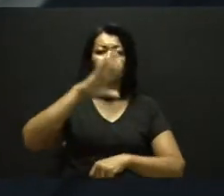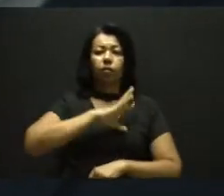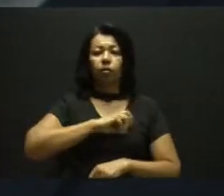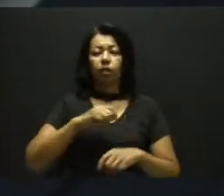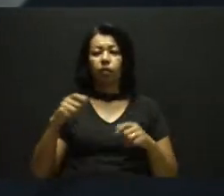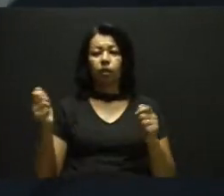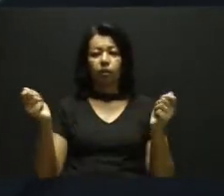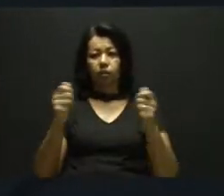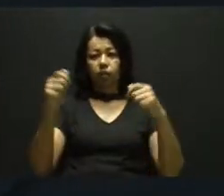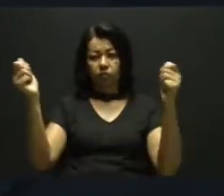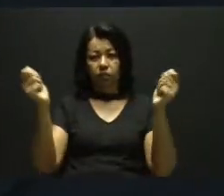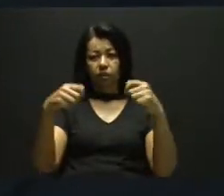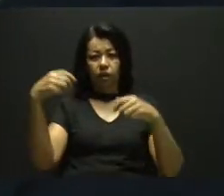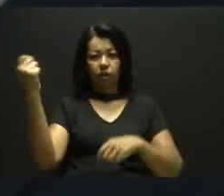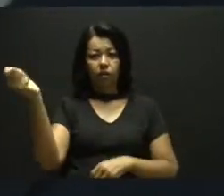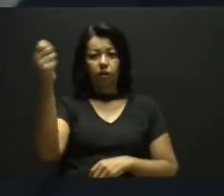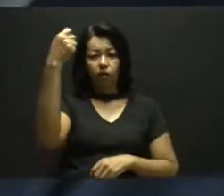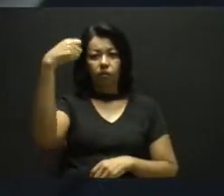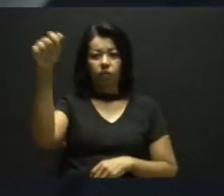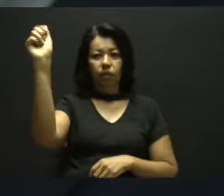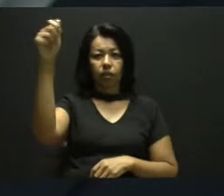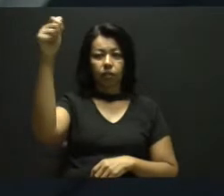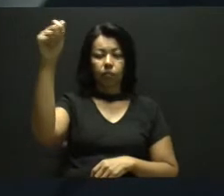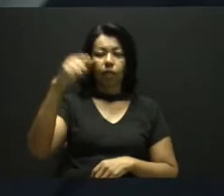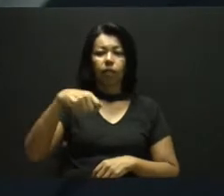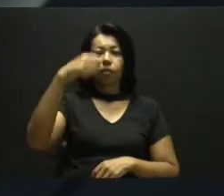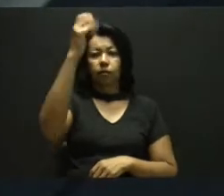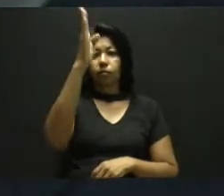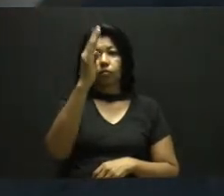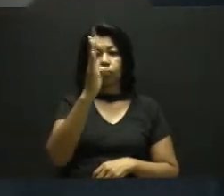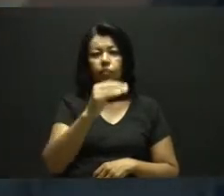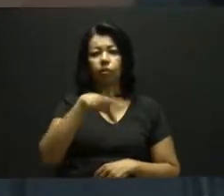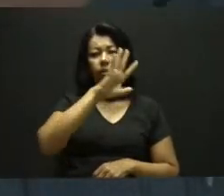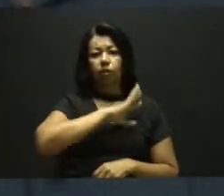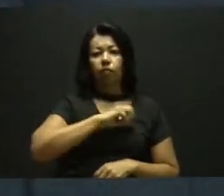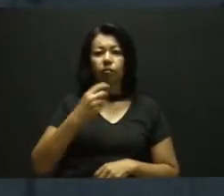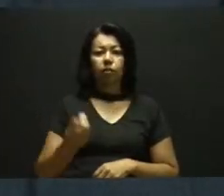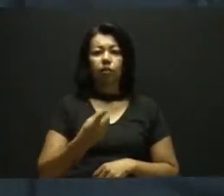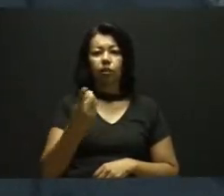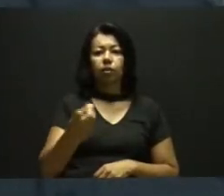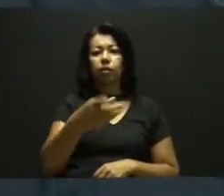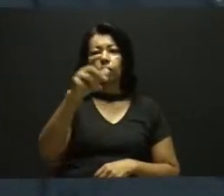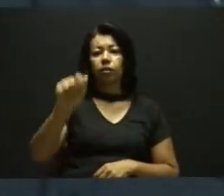marca é sempre bom